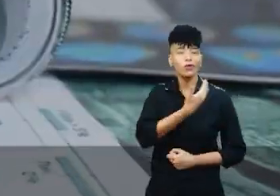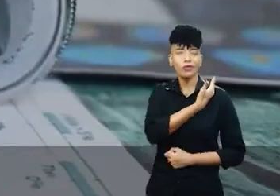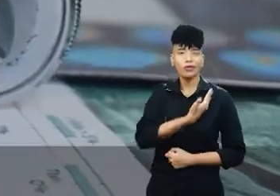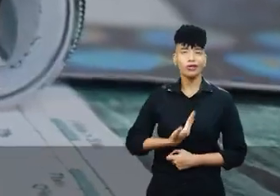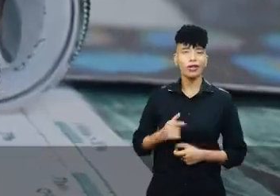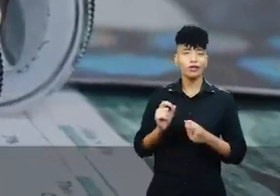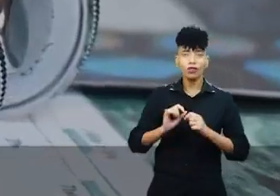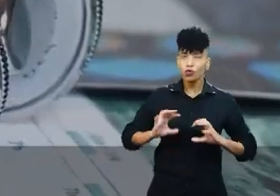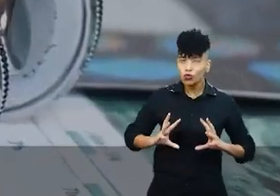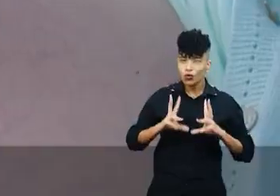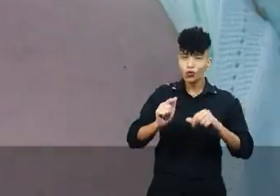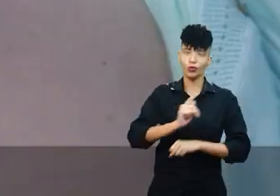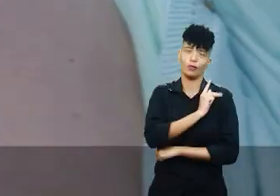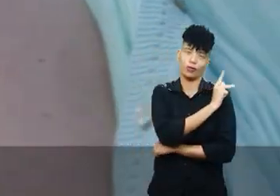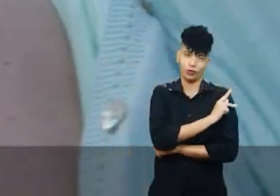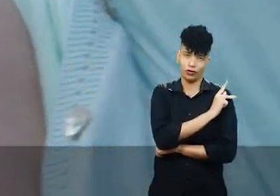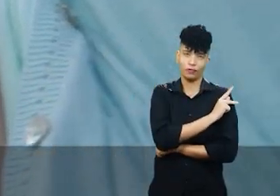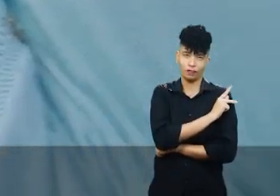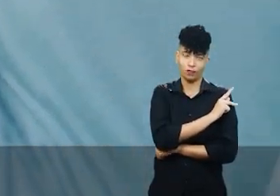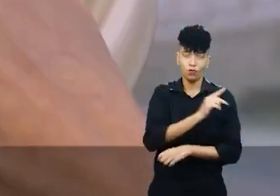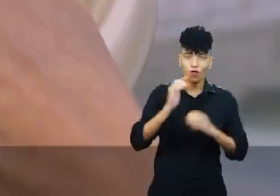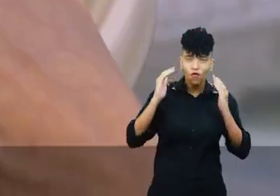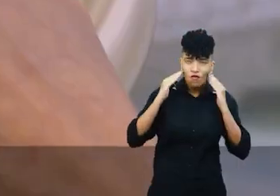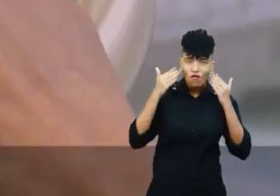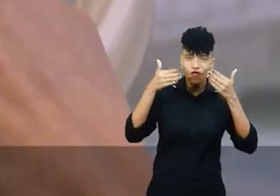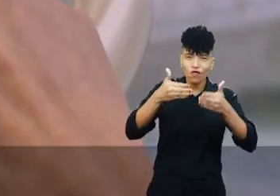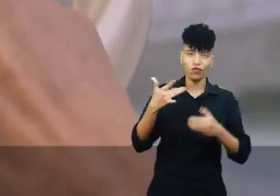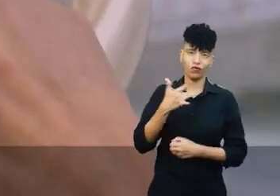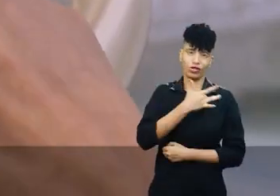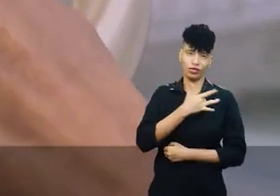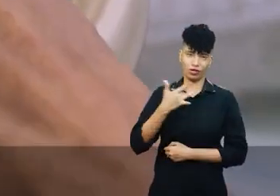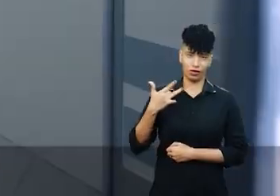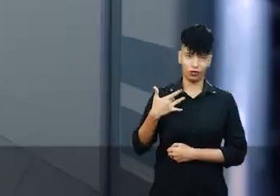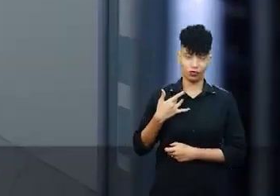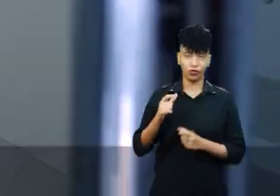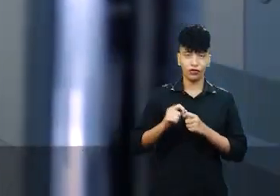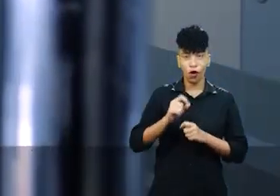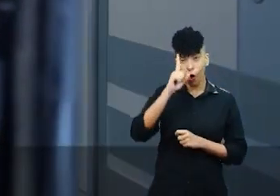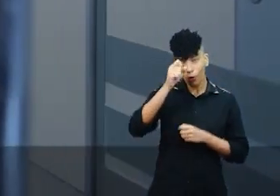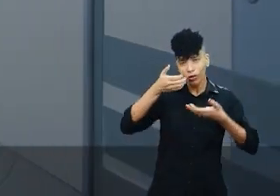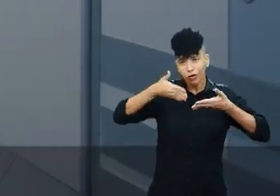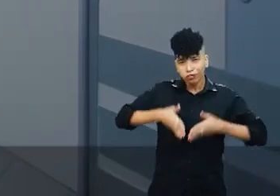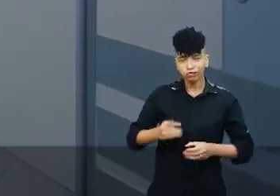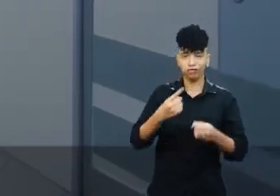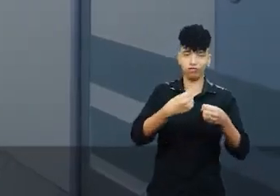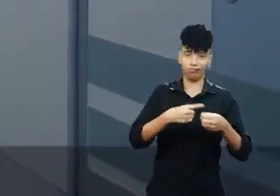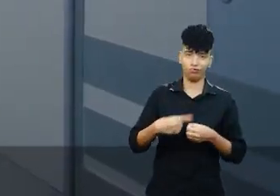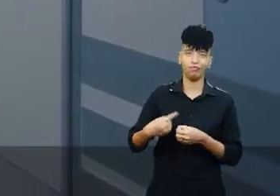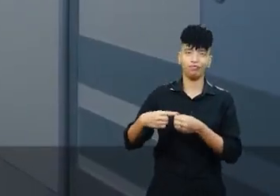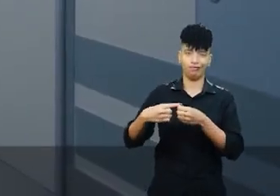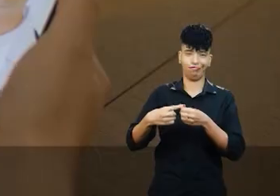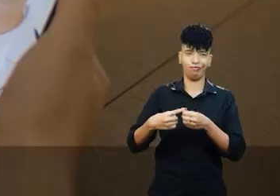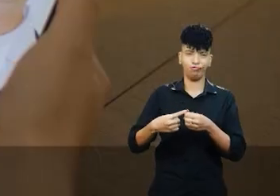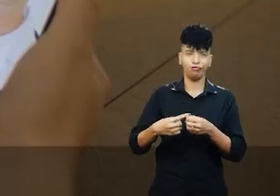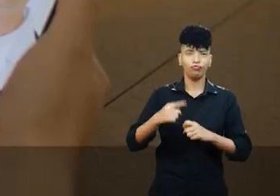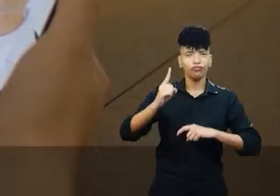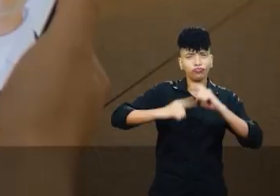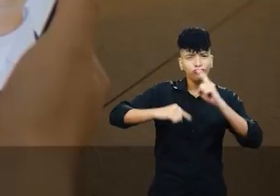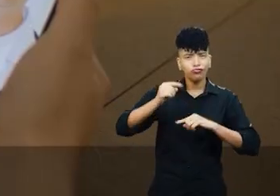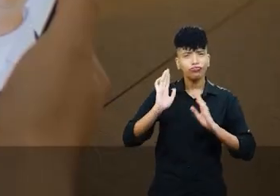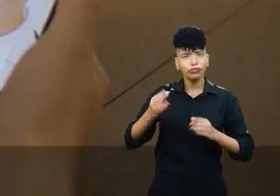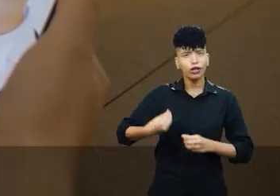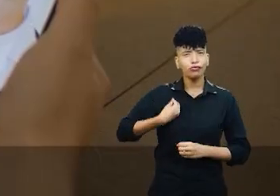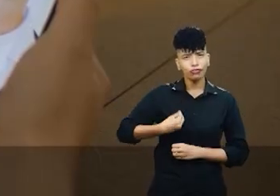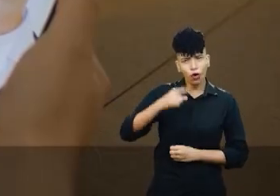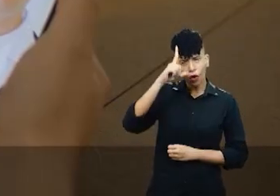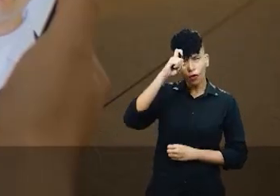Piauí. Descentralizar a saúde, fazer maternidades no interior, equipar hospitais já existentes,